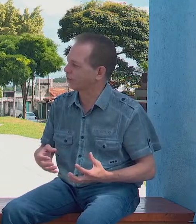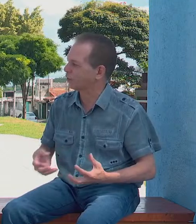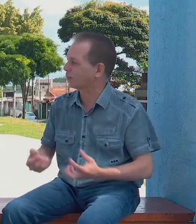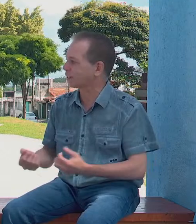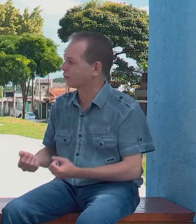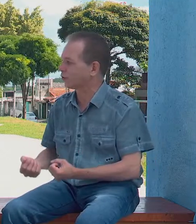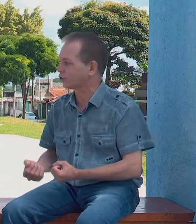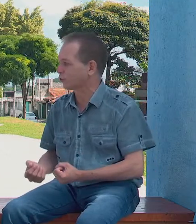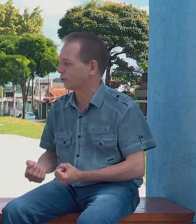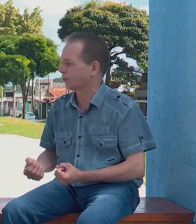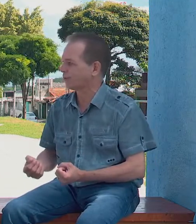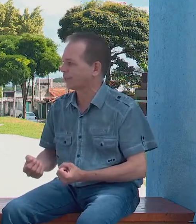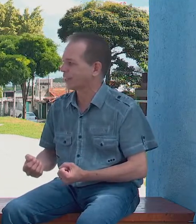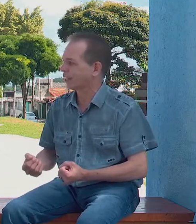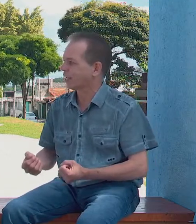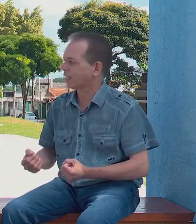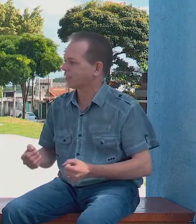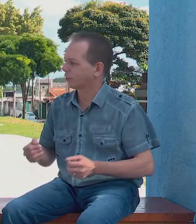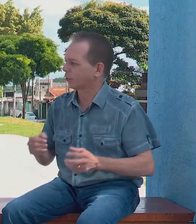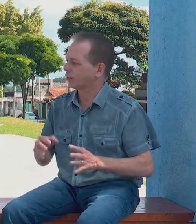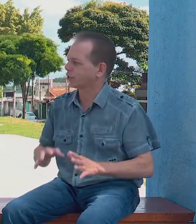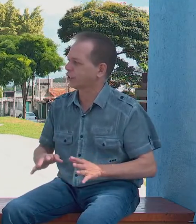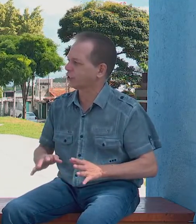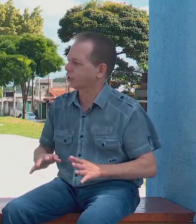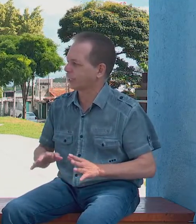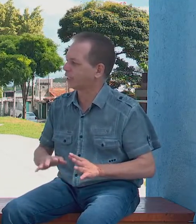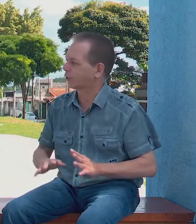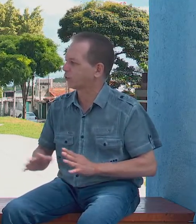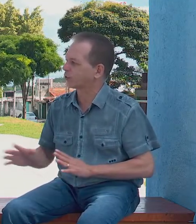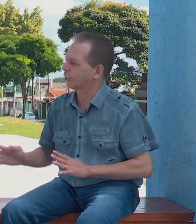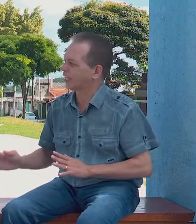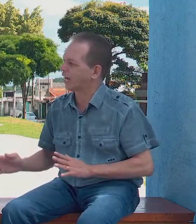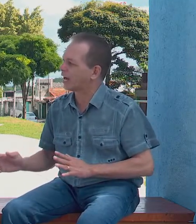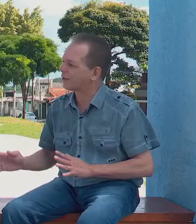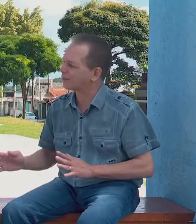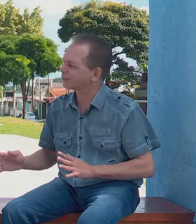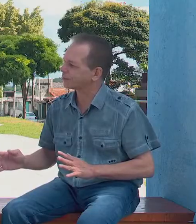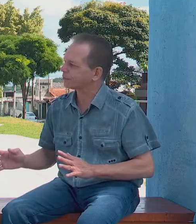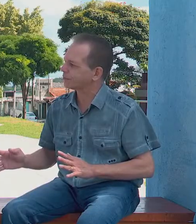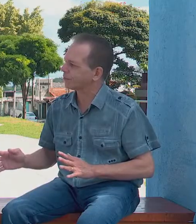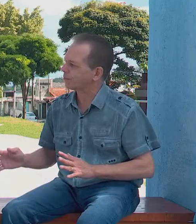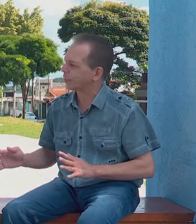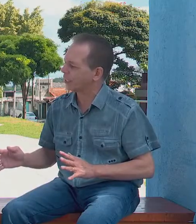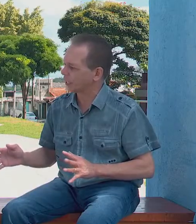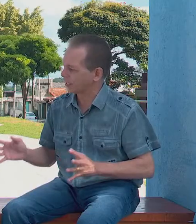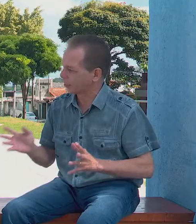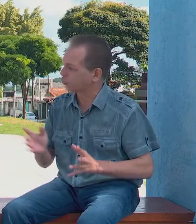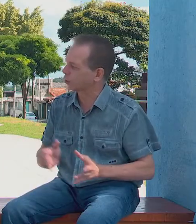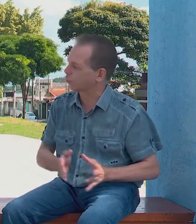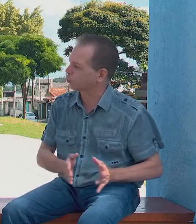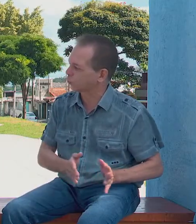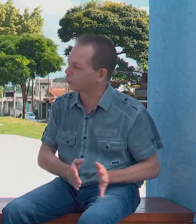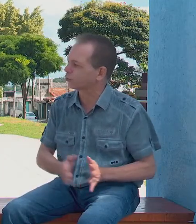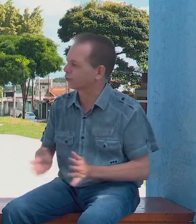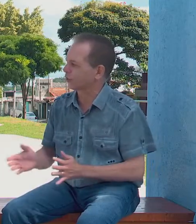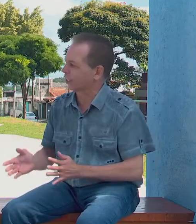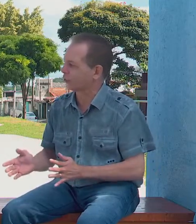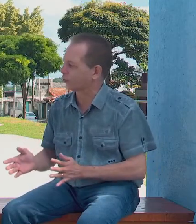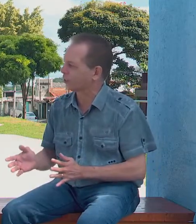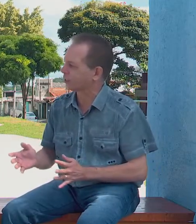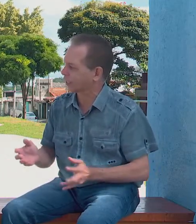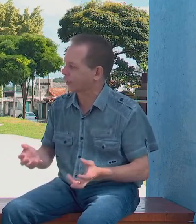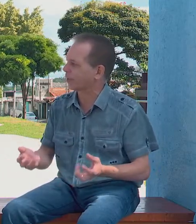sendo presidente, fica mais difícil. Então a gente tenta conciliar e ajudar os